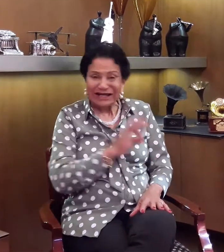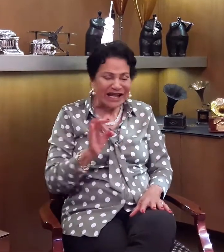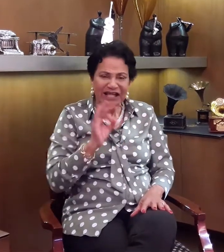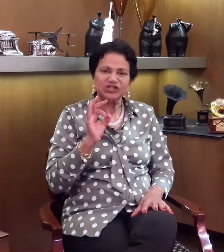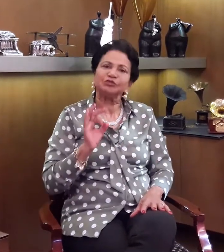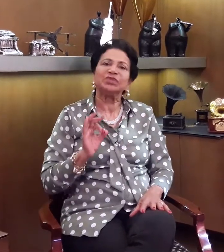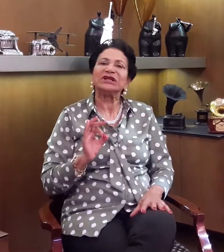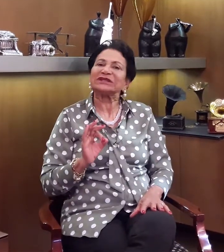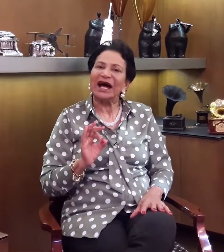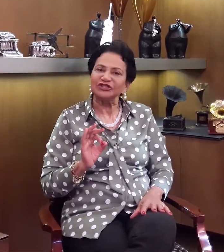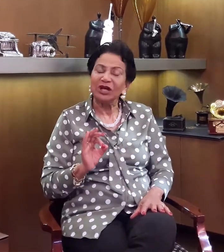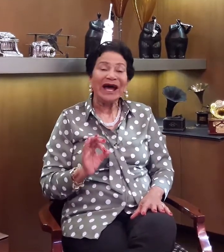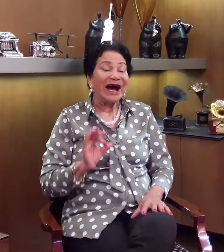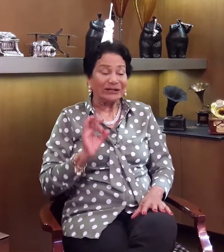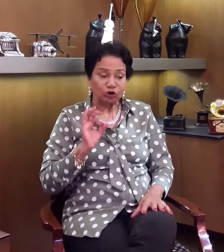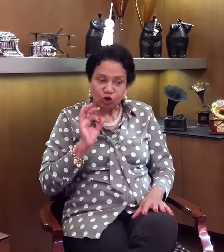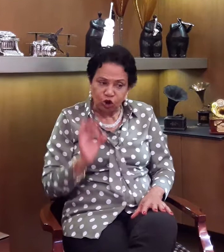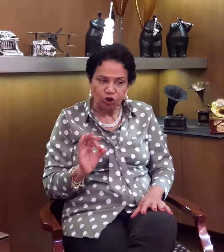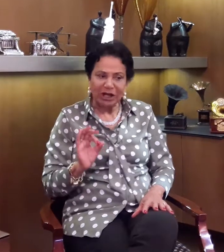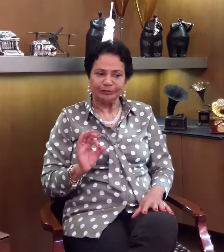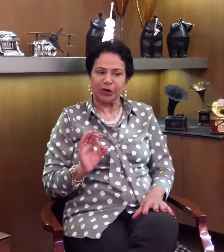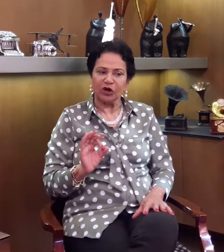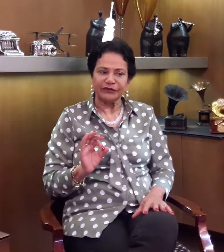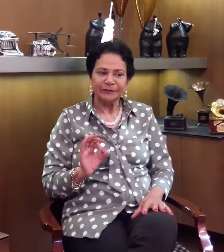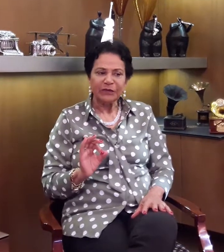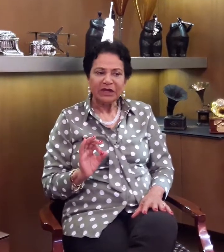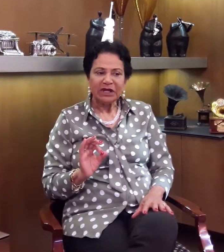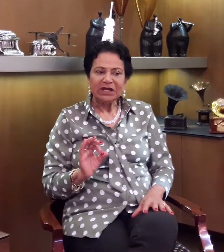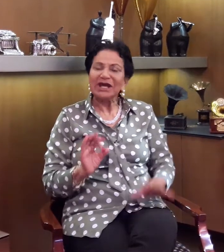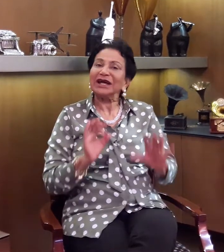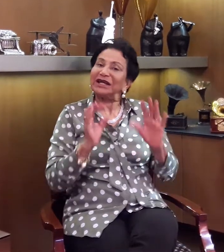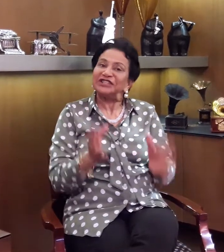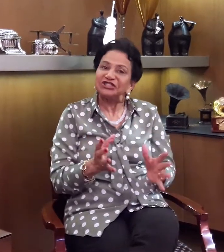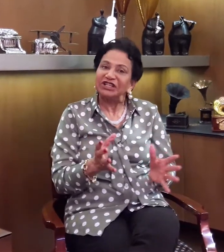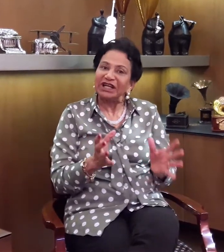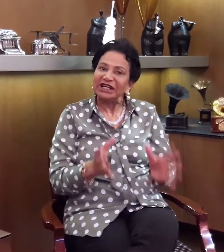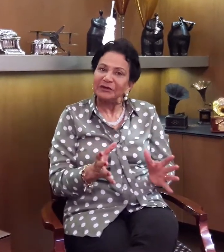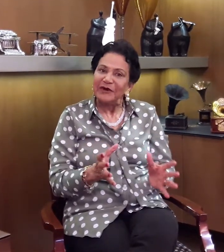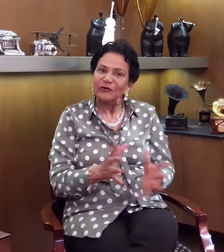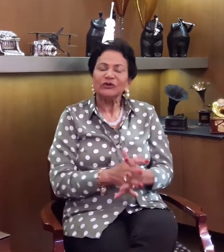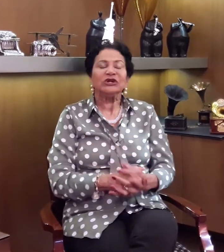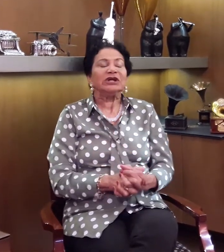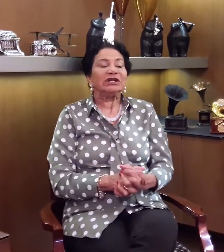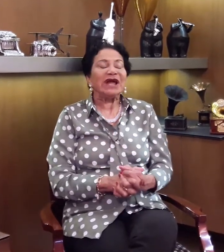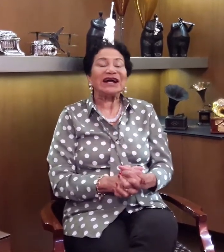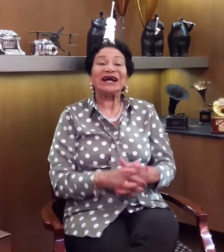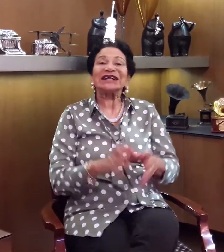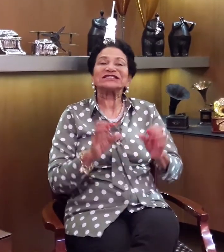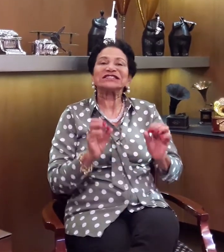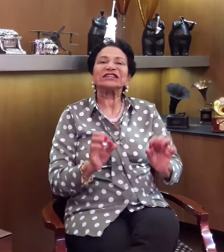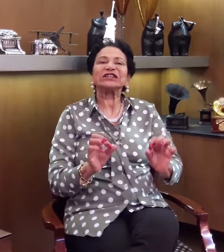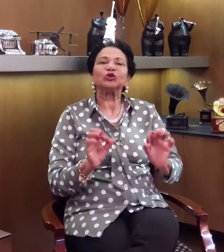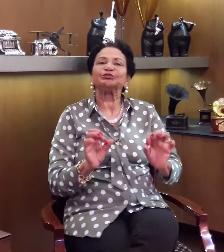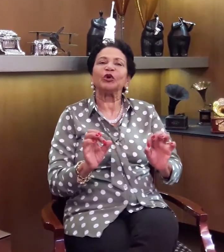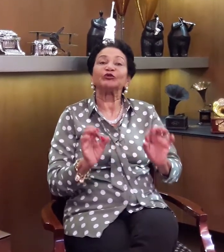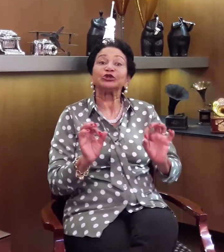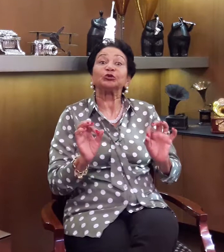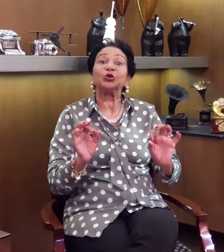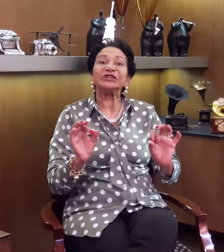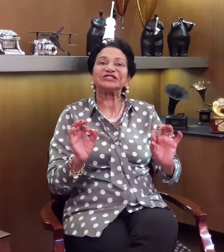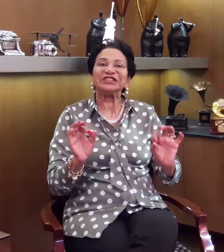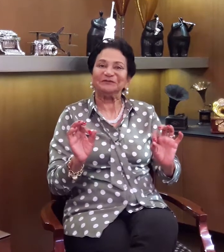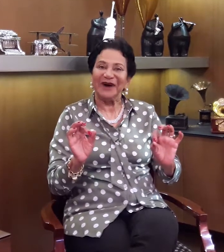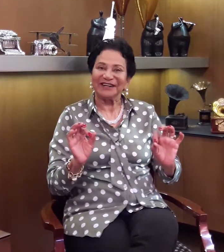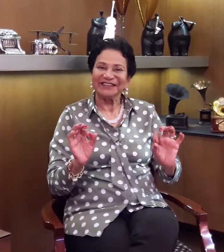uma credibilidade a toda prova, e a Cristina Grael, da Gazeta do Povo